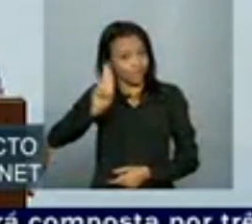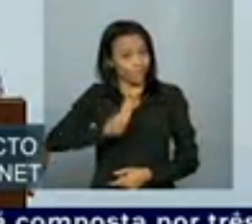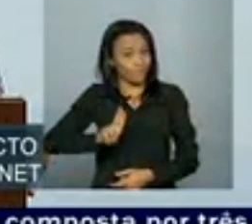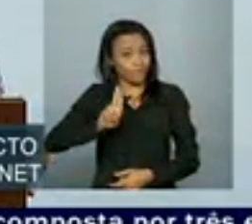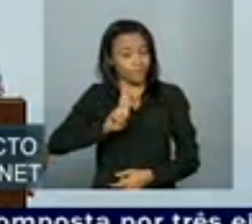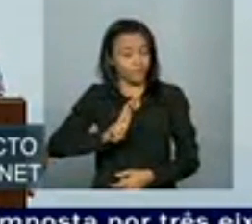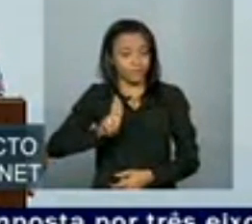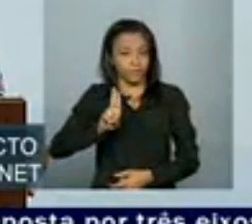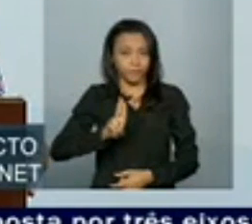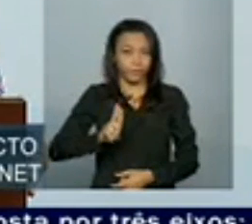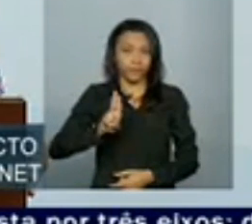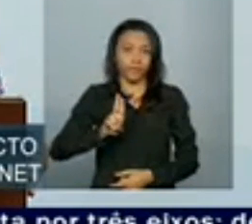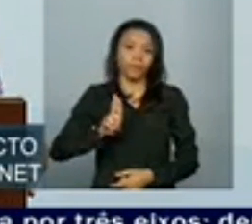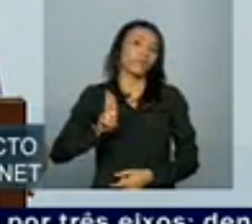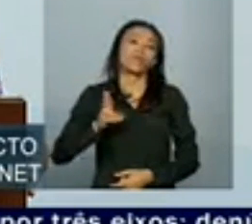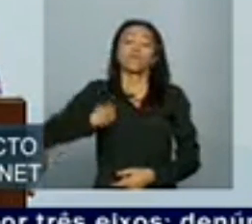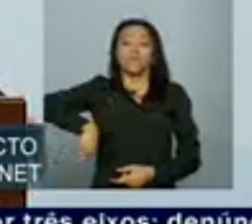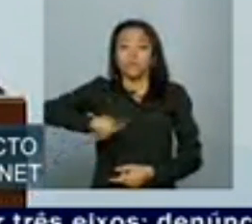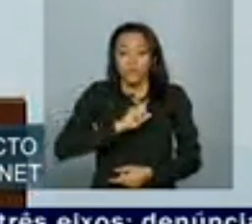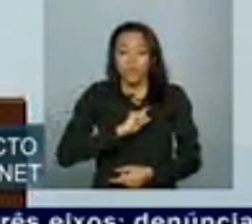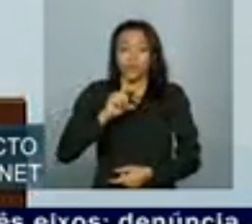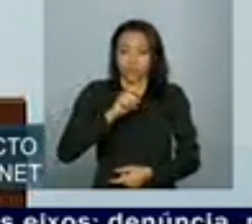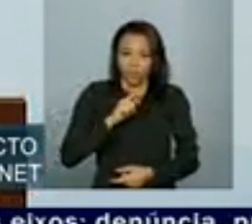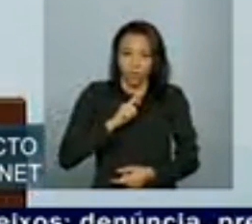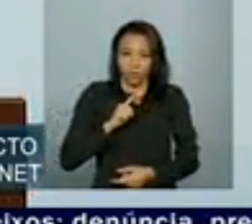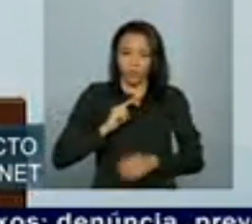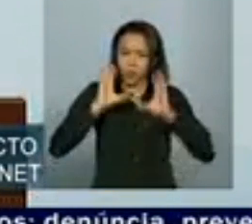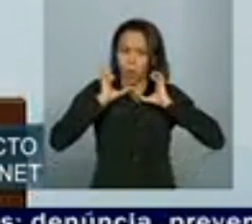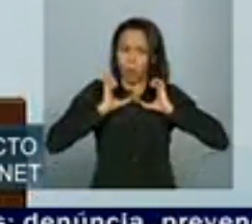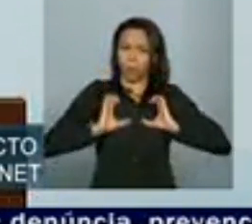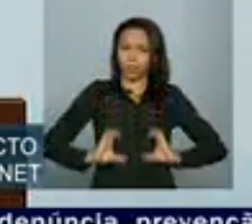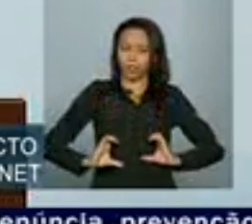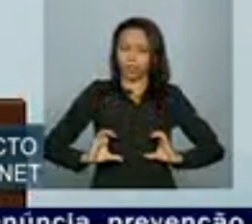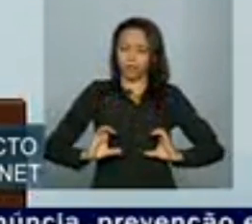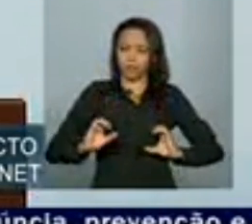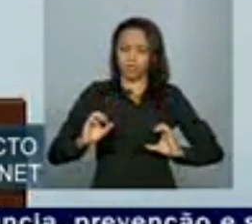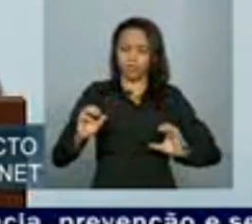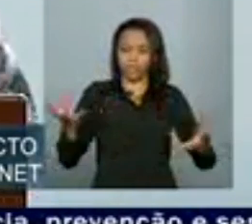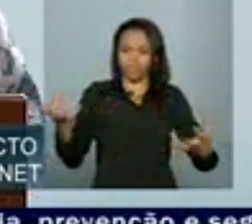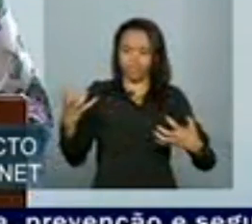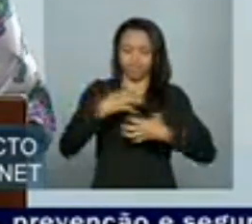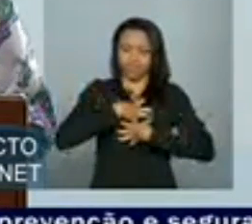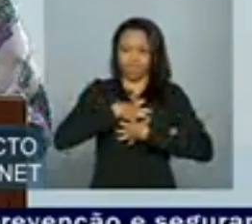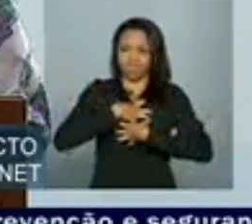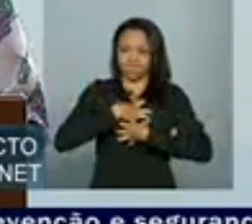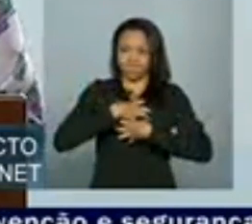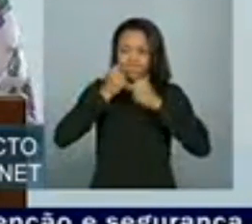online, nós temos condutas que são ofensivas e que não